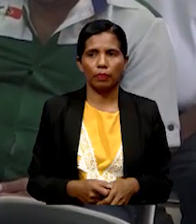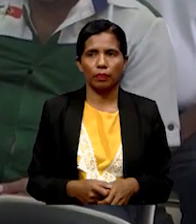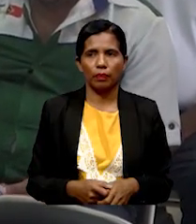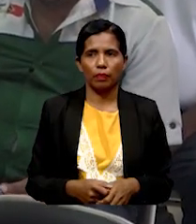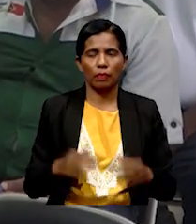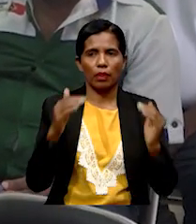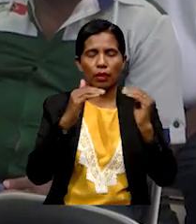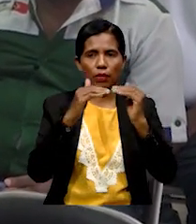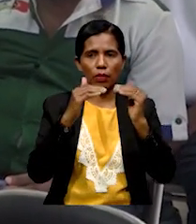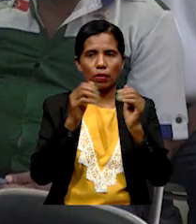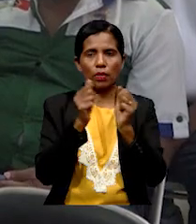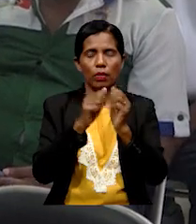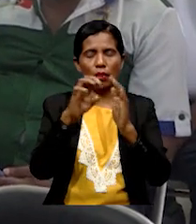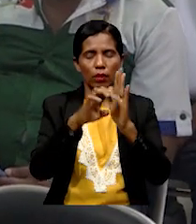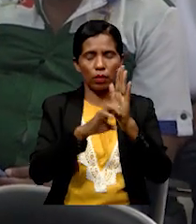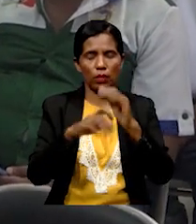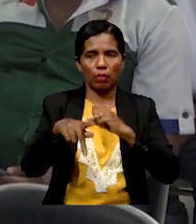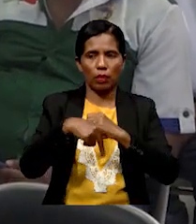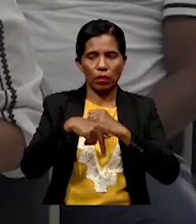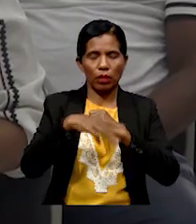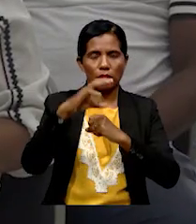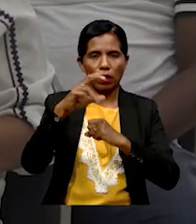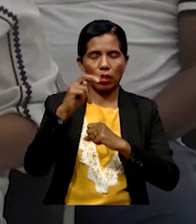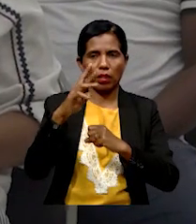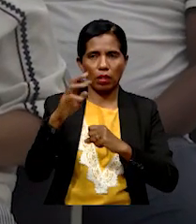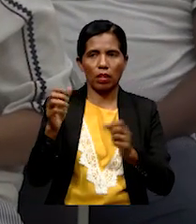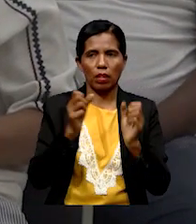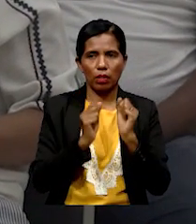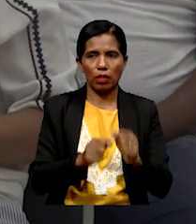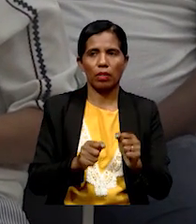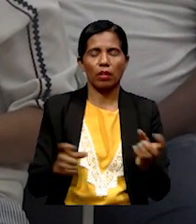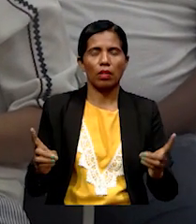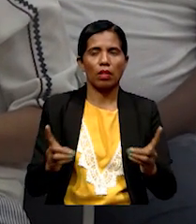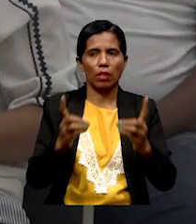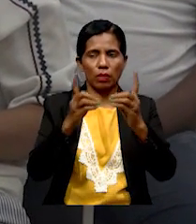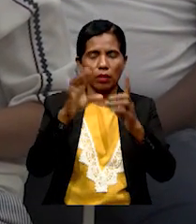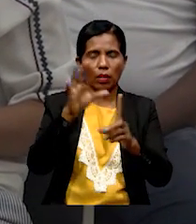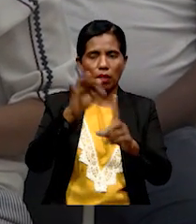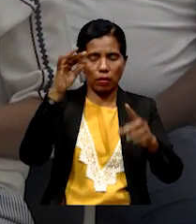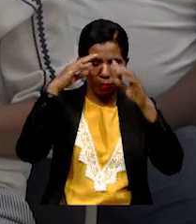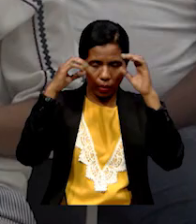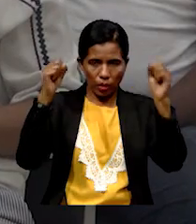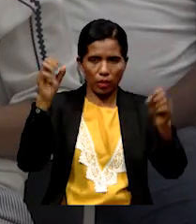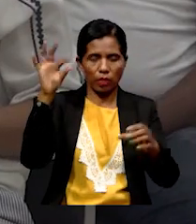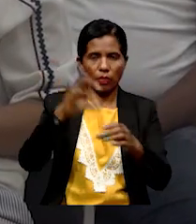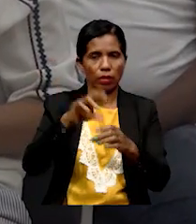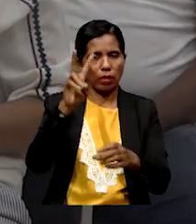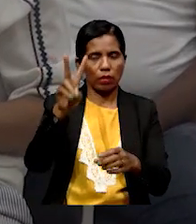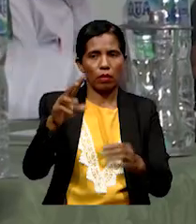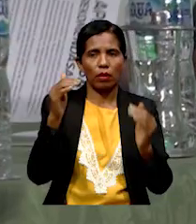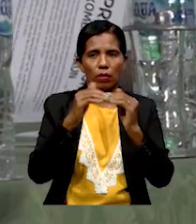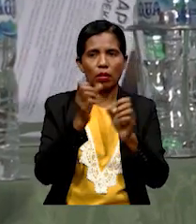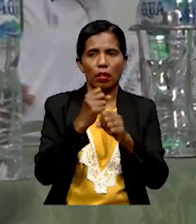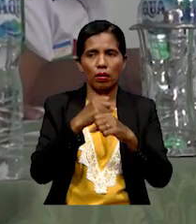Encontro entre estrutura Partido CNRT onde hametin liutan força política atua suru eleição presidencial segunda volta. Encontro ne rasik lideru